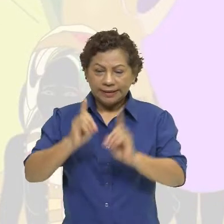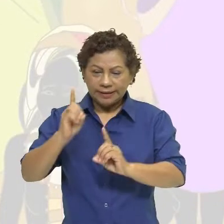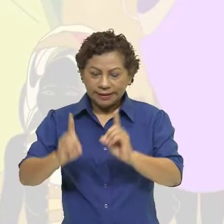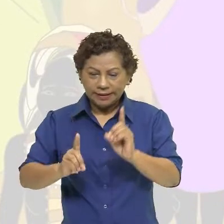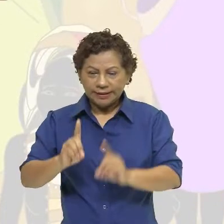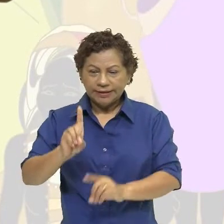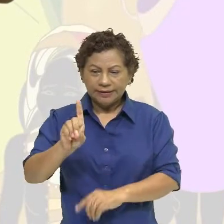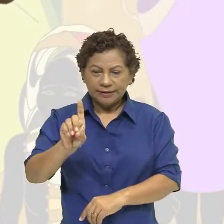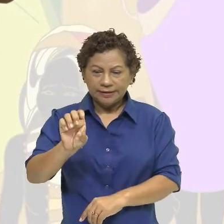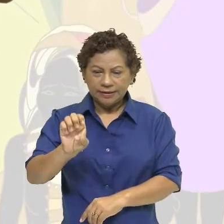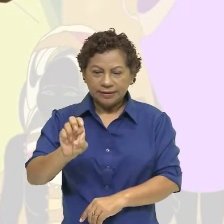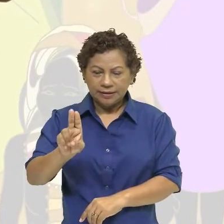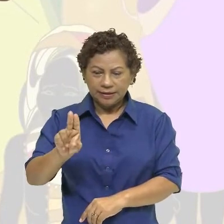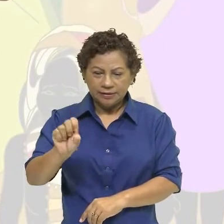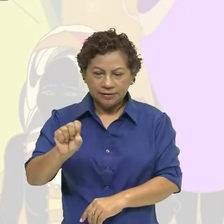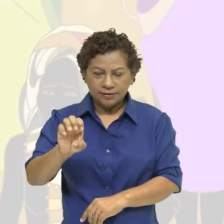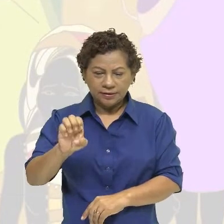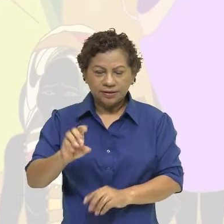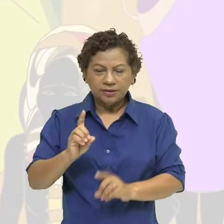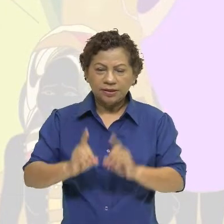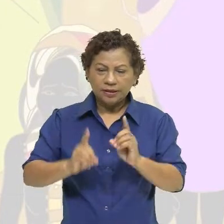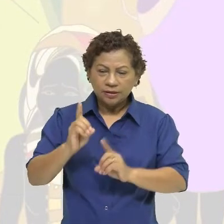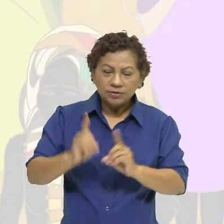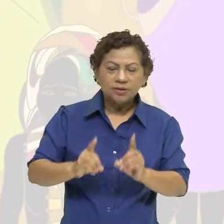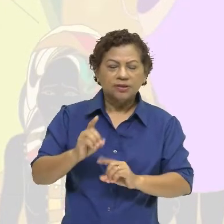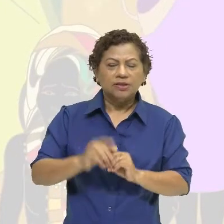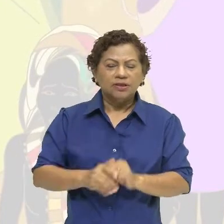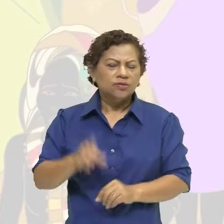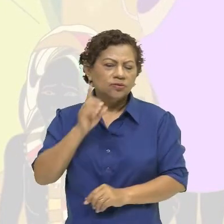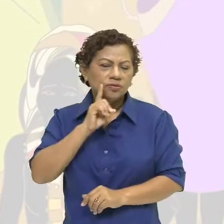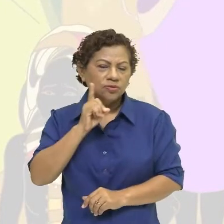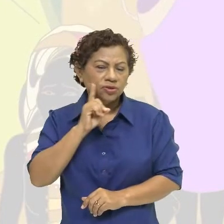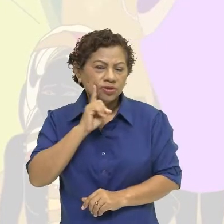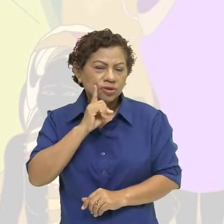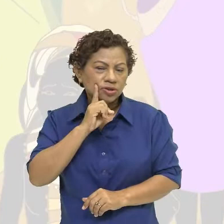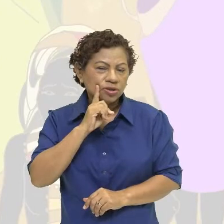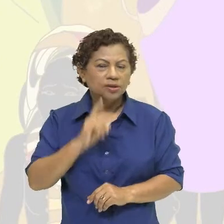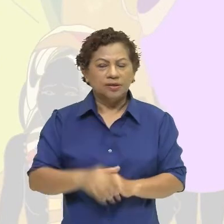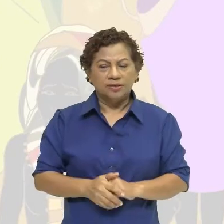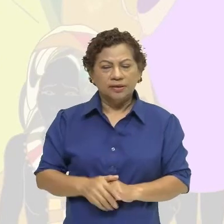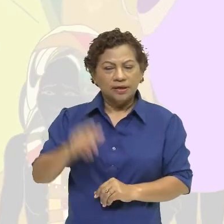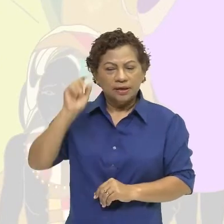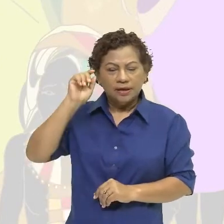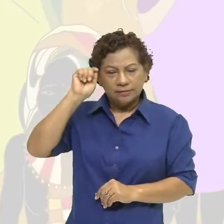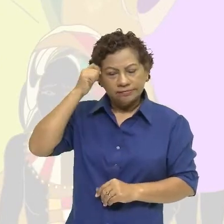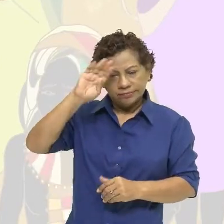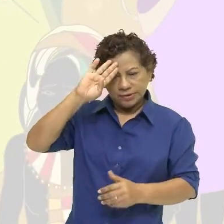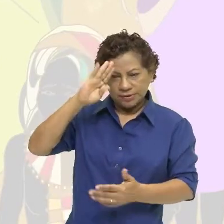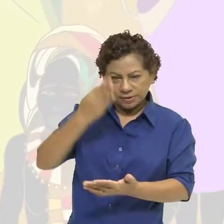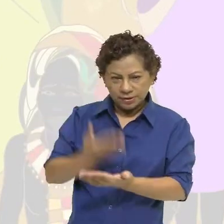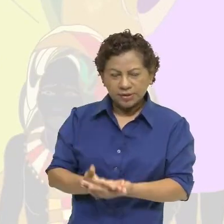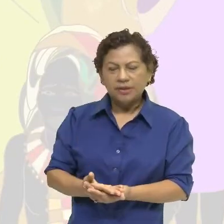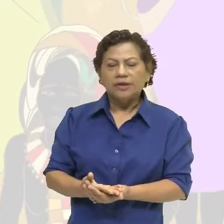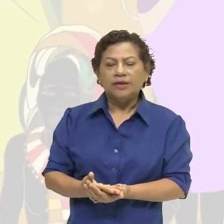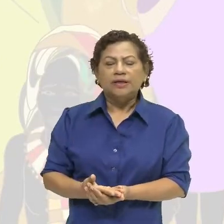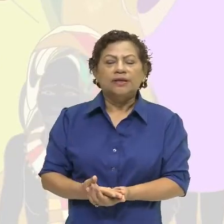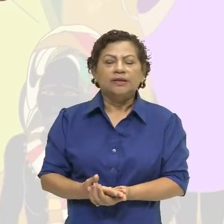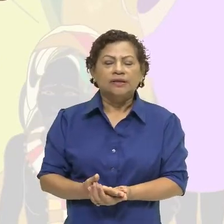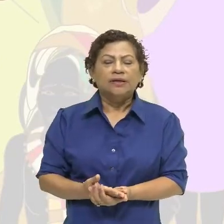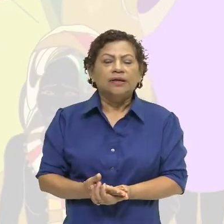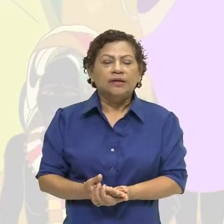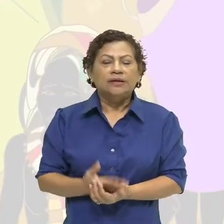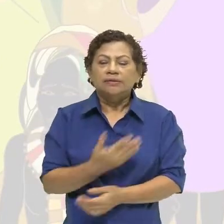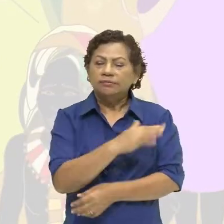que controlam a vida cotidiana, né? Que é aportado na crença também no mundo natural, na natureza,